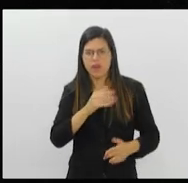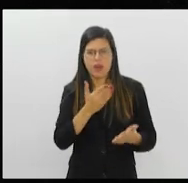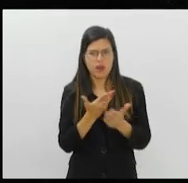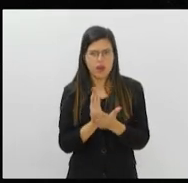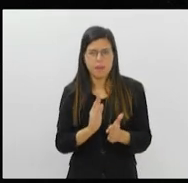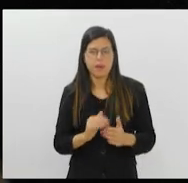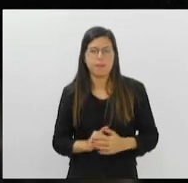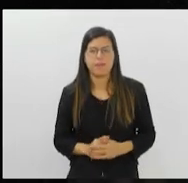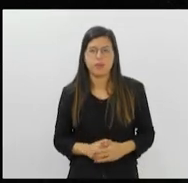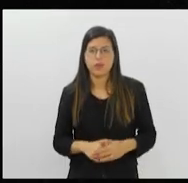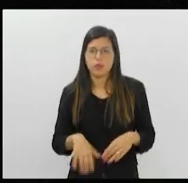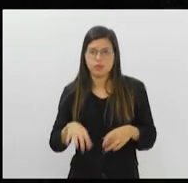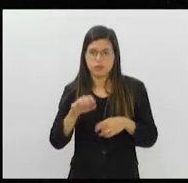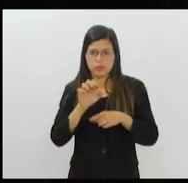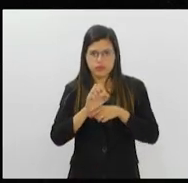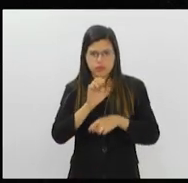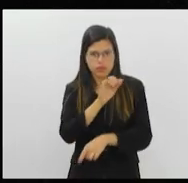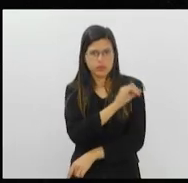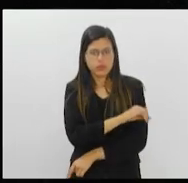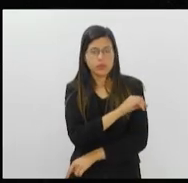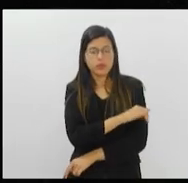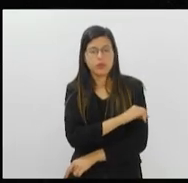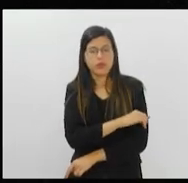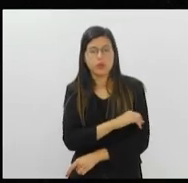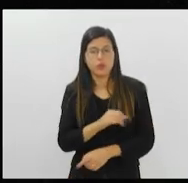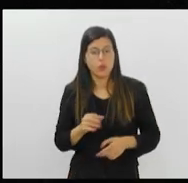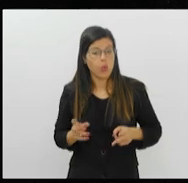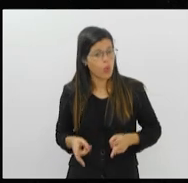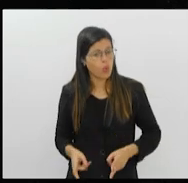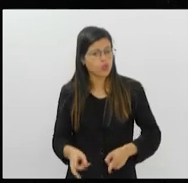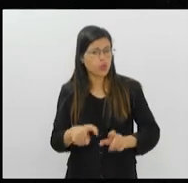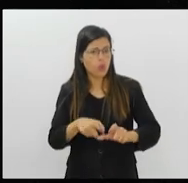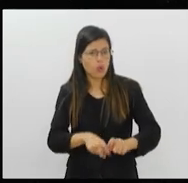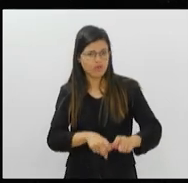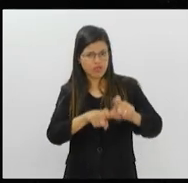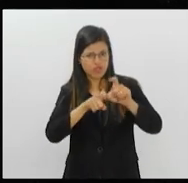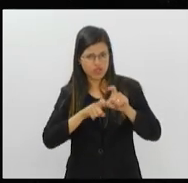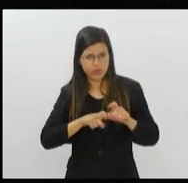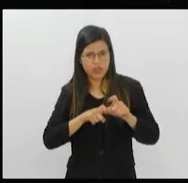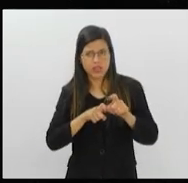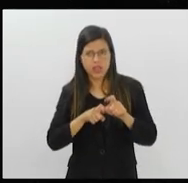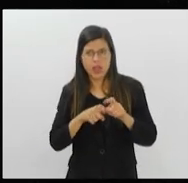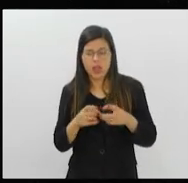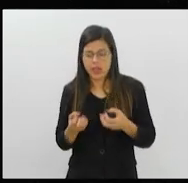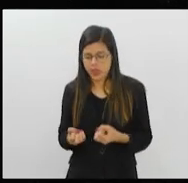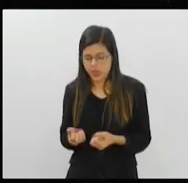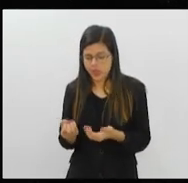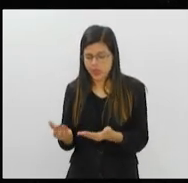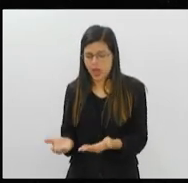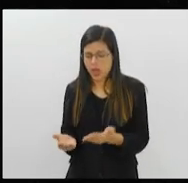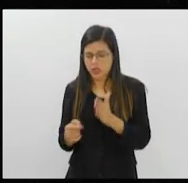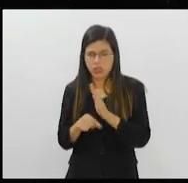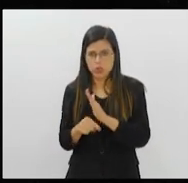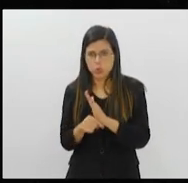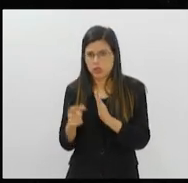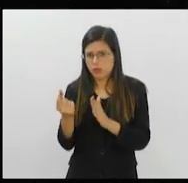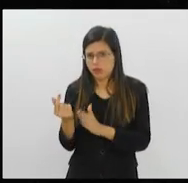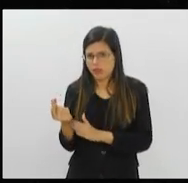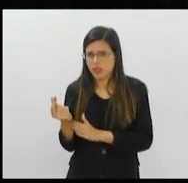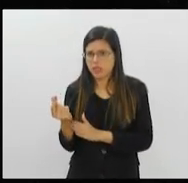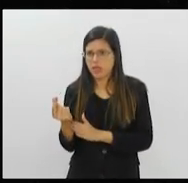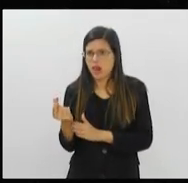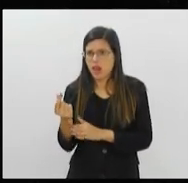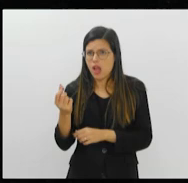E o Estado do Rio de Janeiro, que continua quebrado, dá de benefício fiscal por